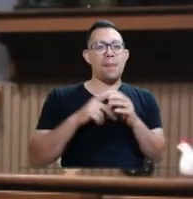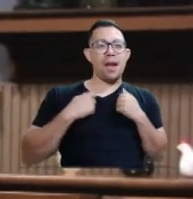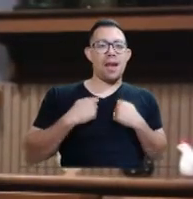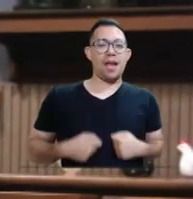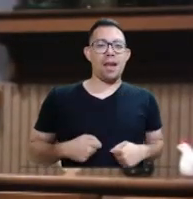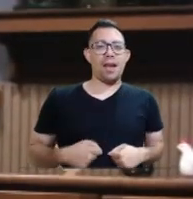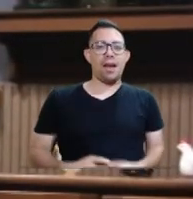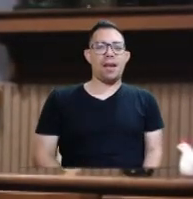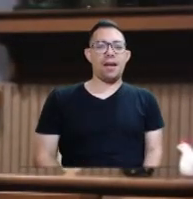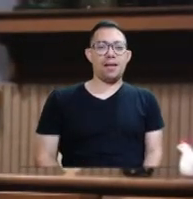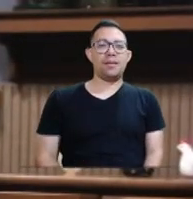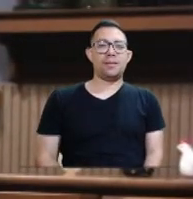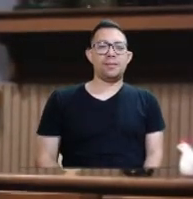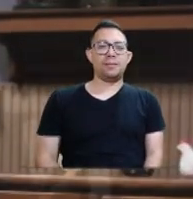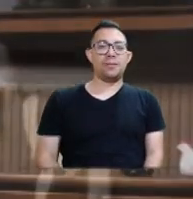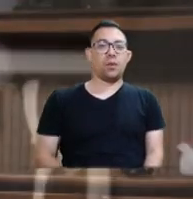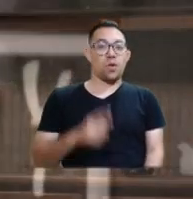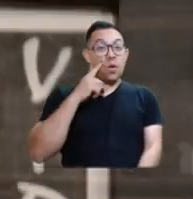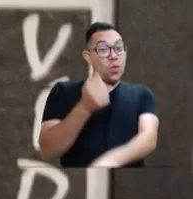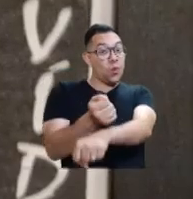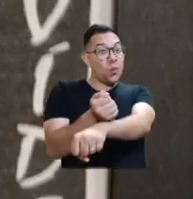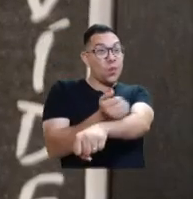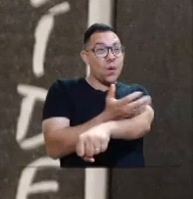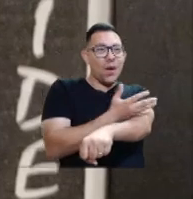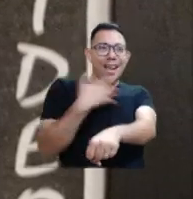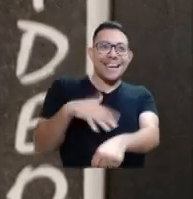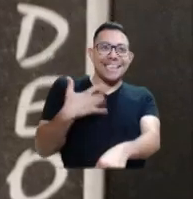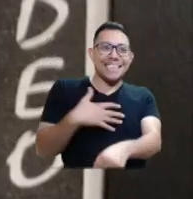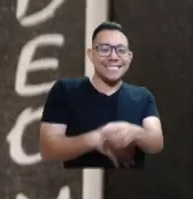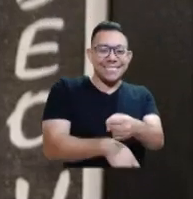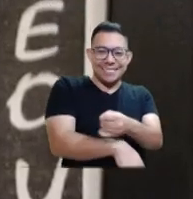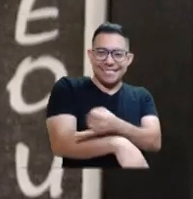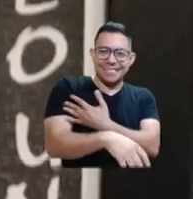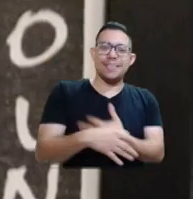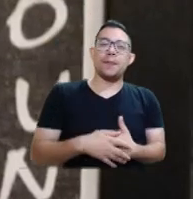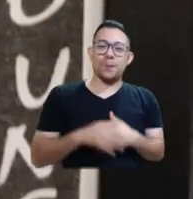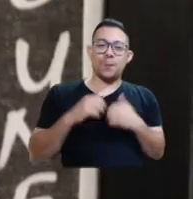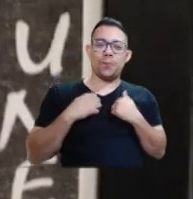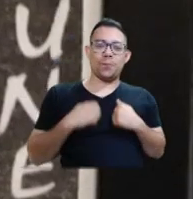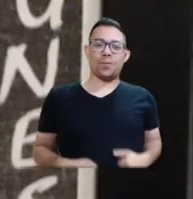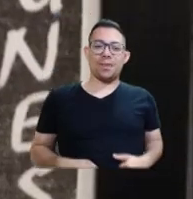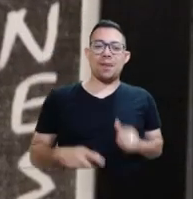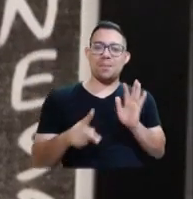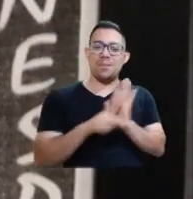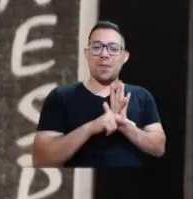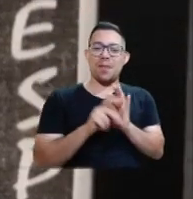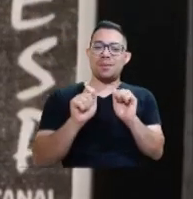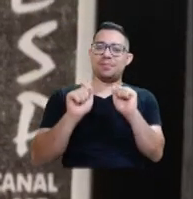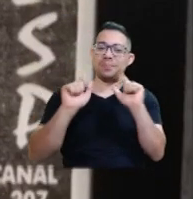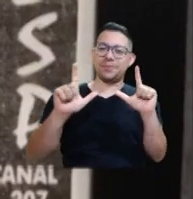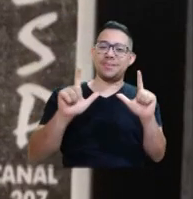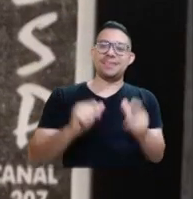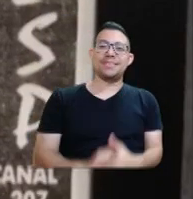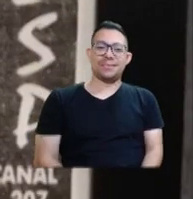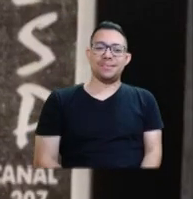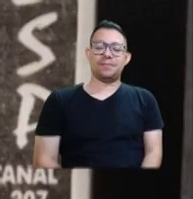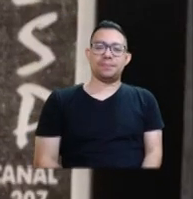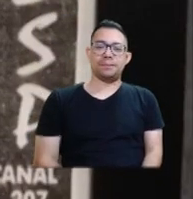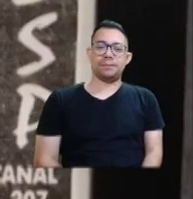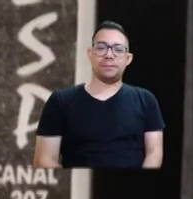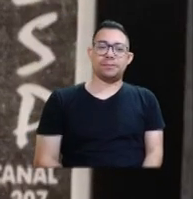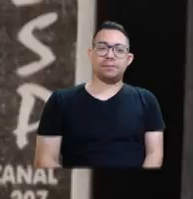ó. Gente, Gramofone. A gente pegou a camiseta e colocou no quadro.